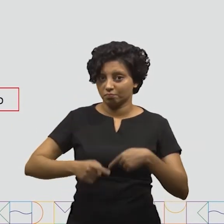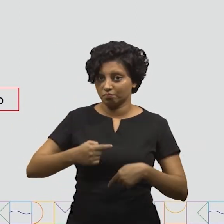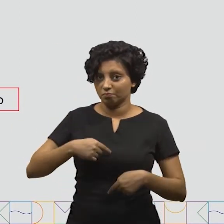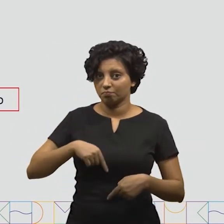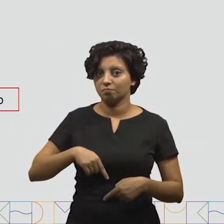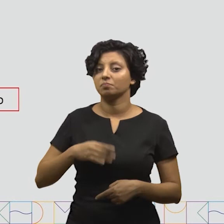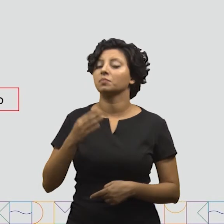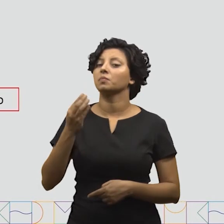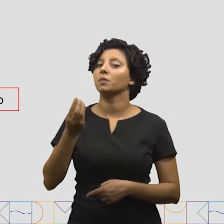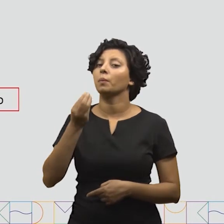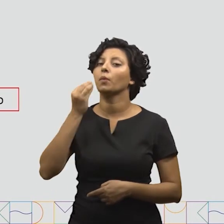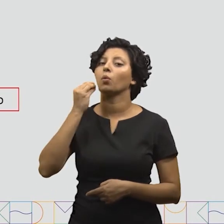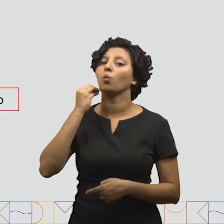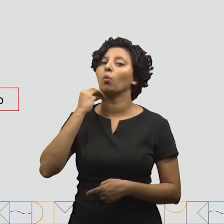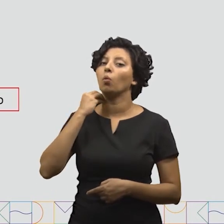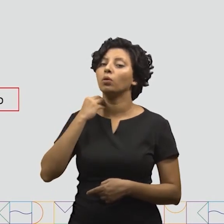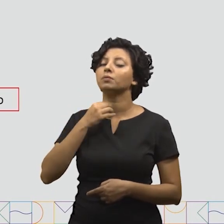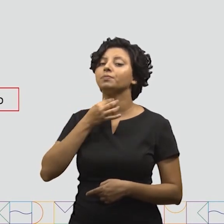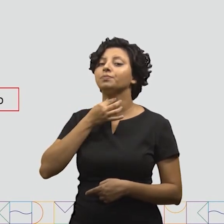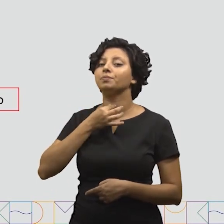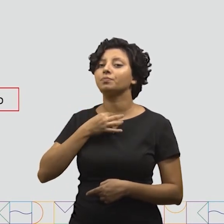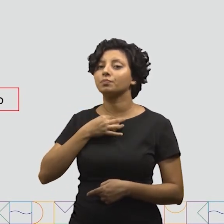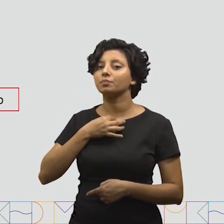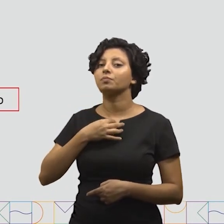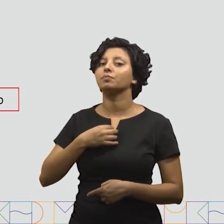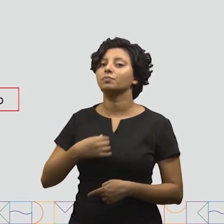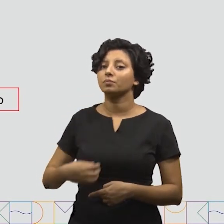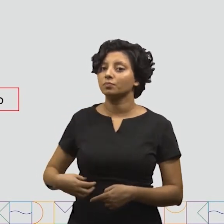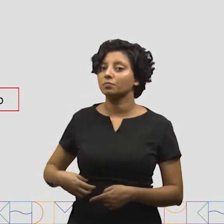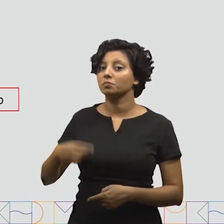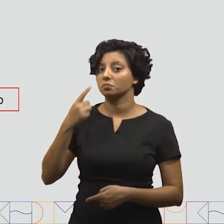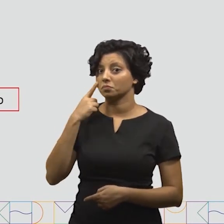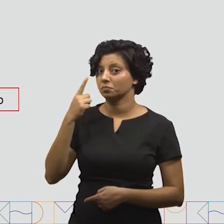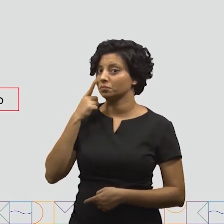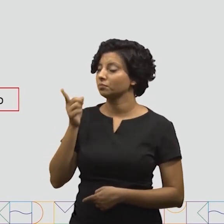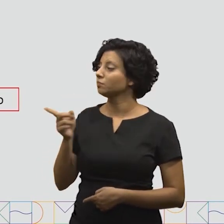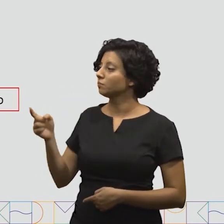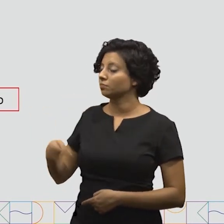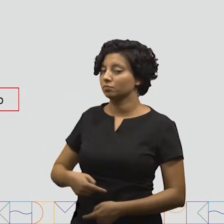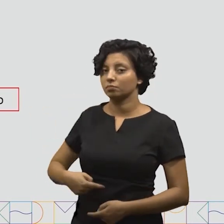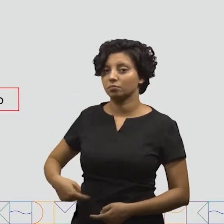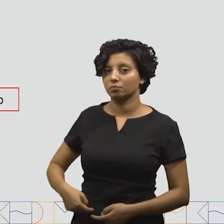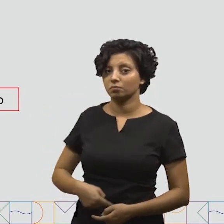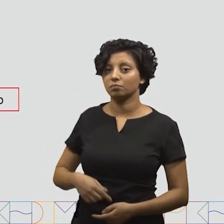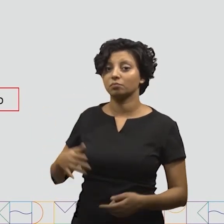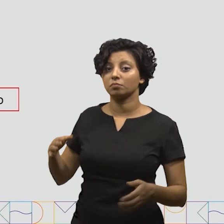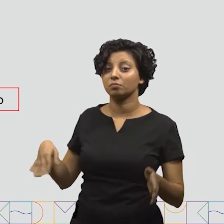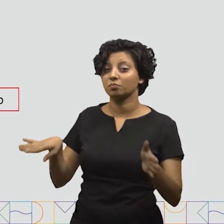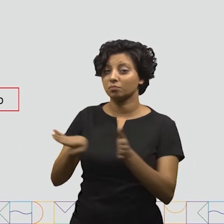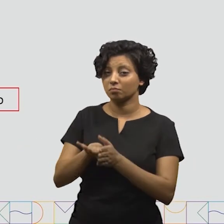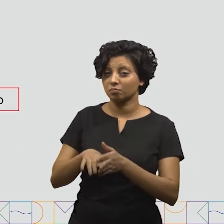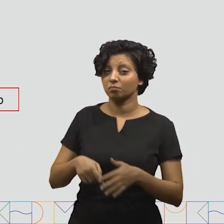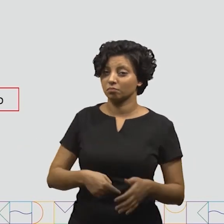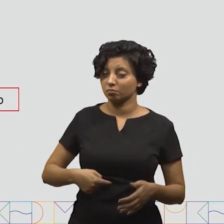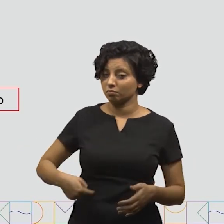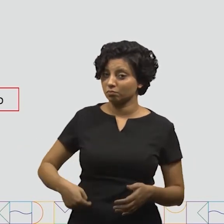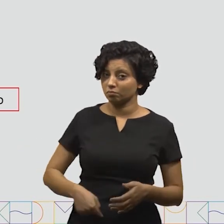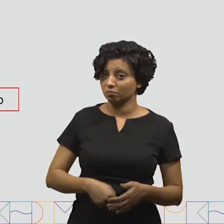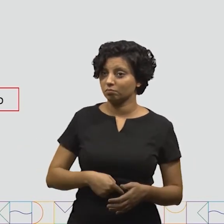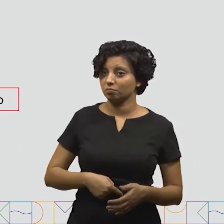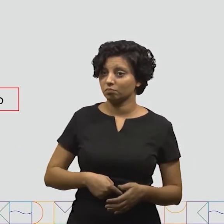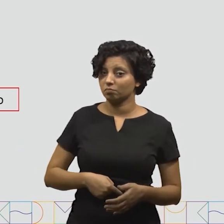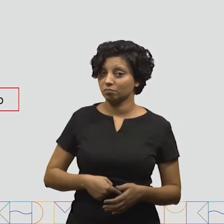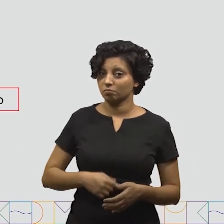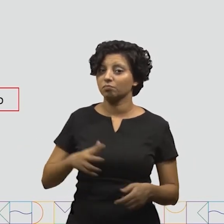pela boca, passando pela faringe, esôfago, olha aí o estômago. Chega no estômago e então chega